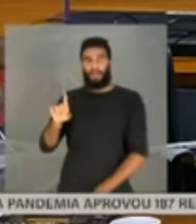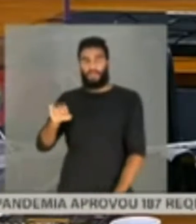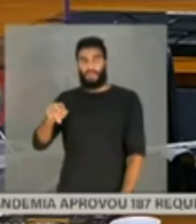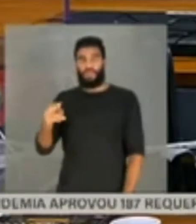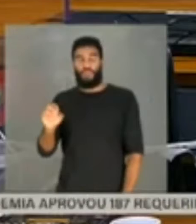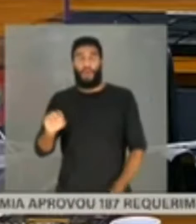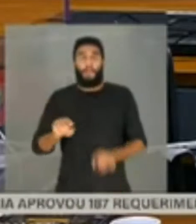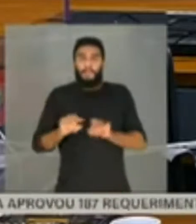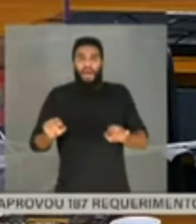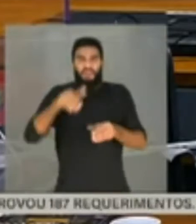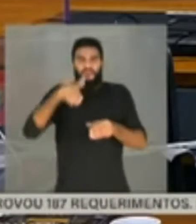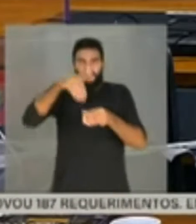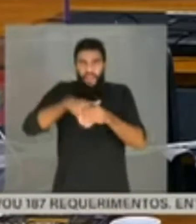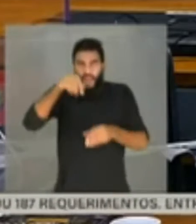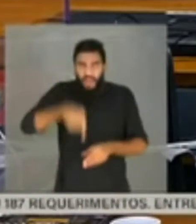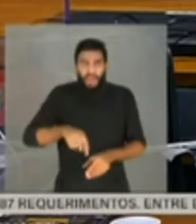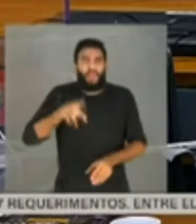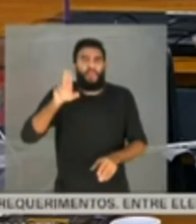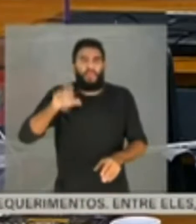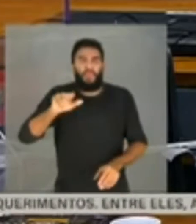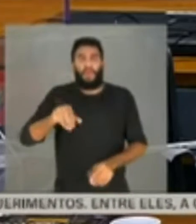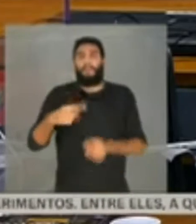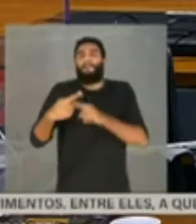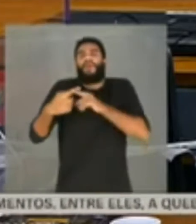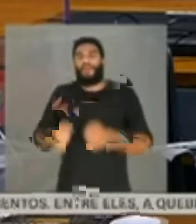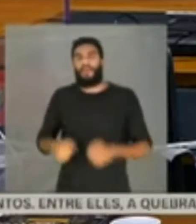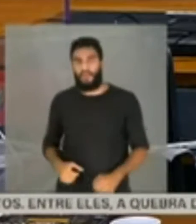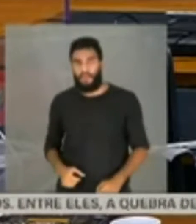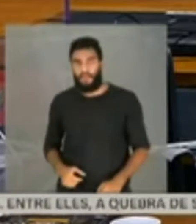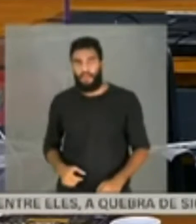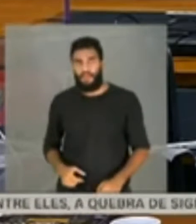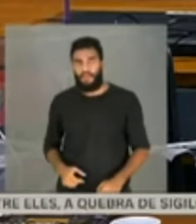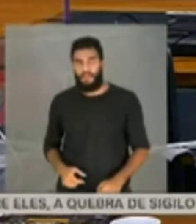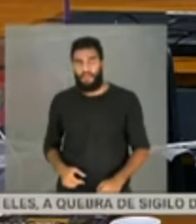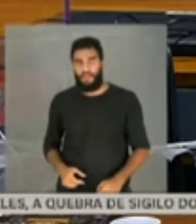nunca foi pautado. Por quê?